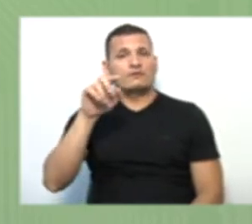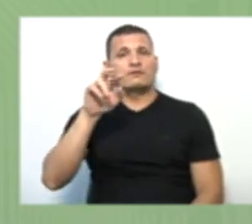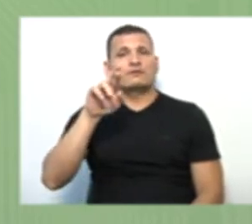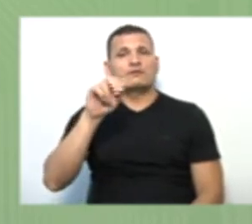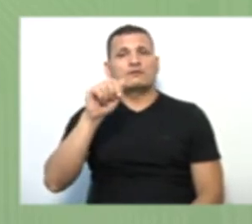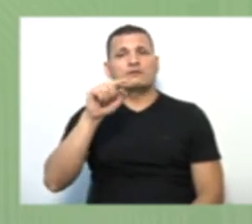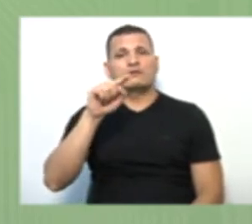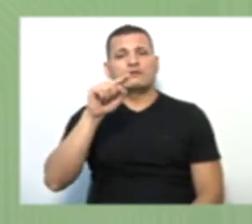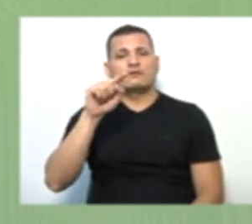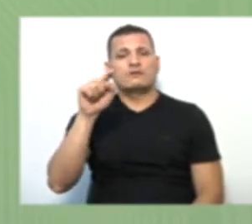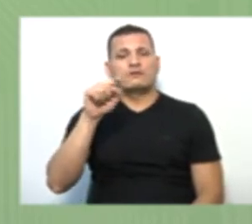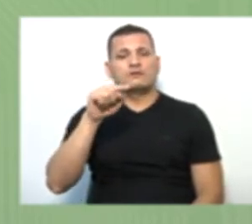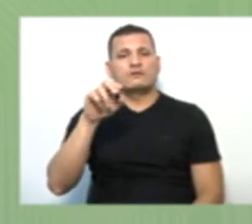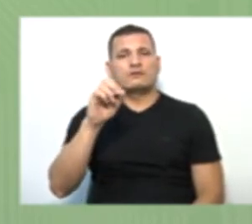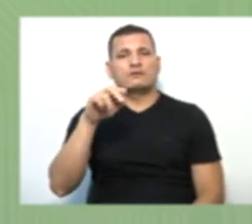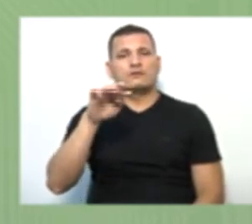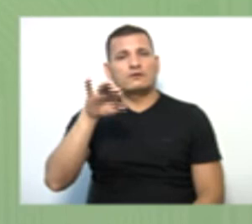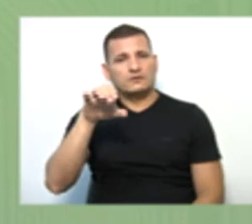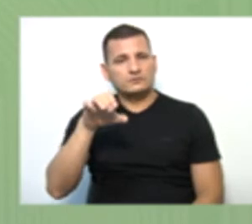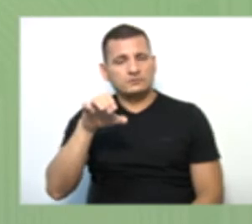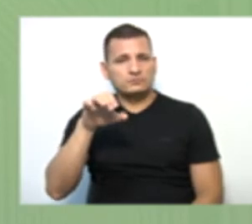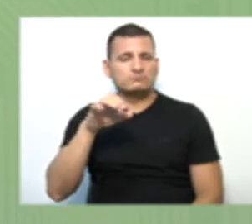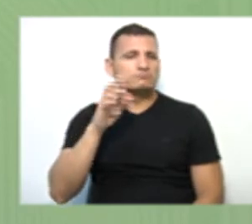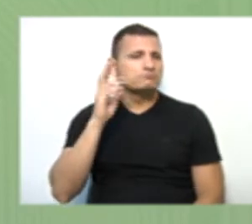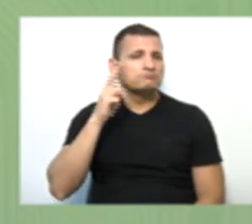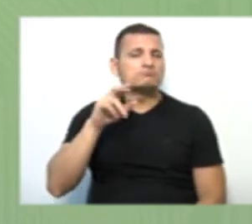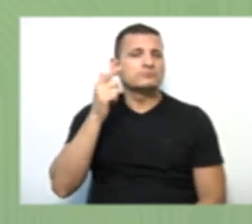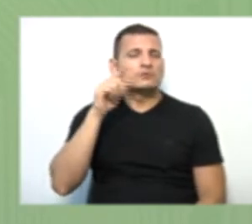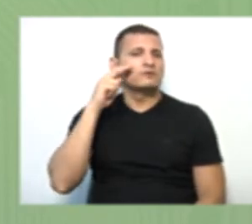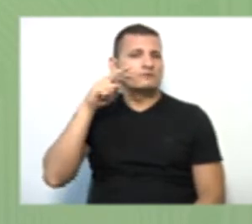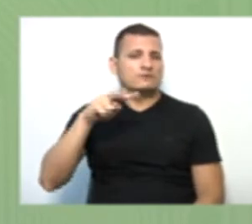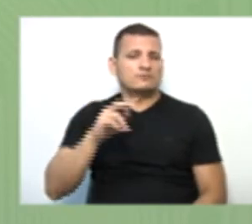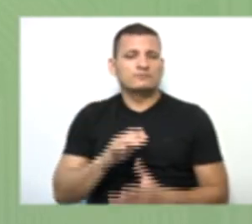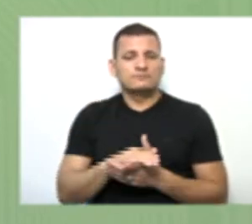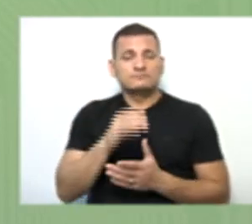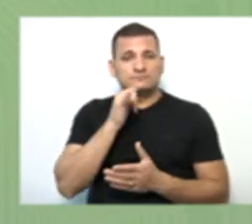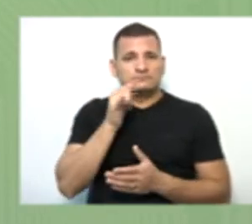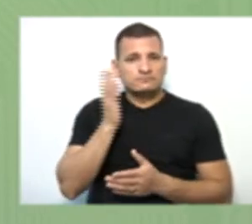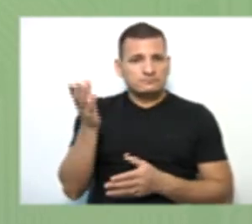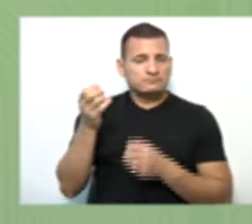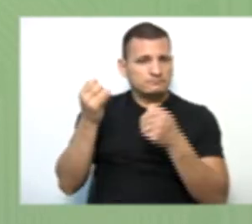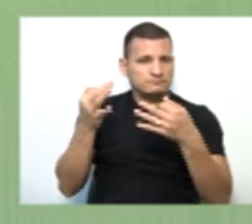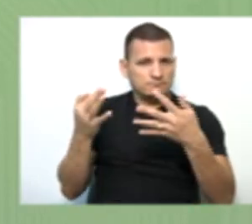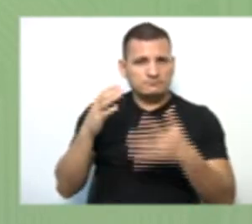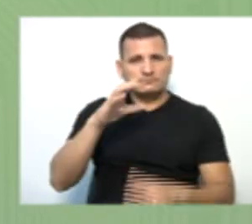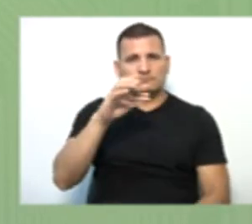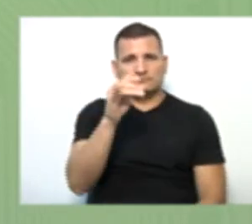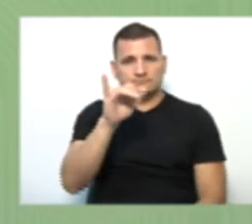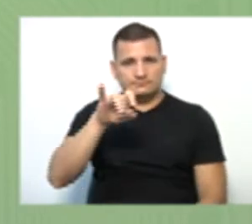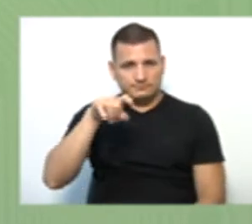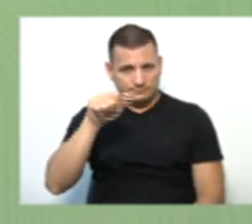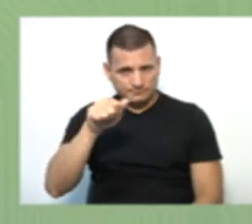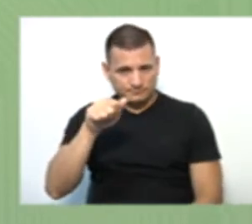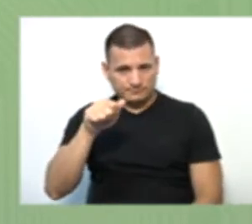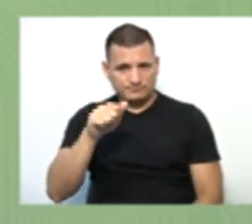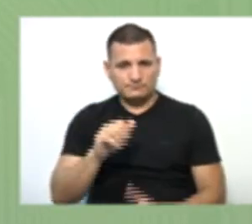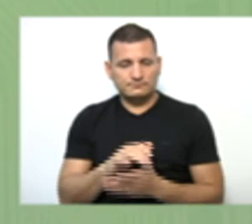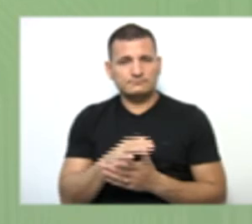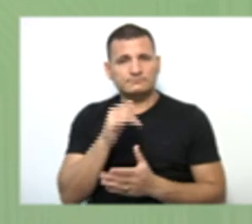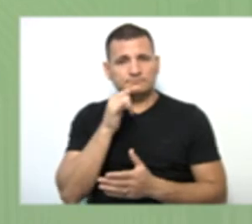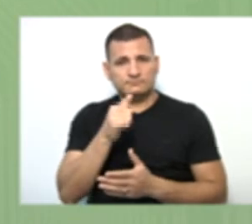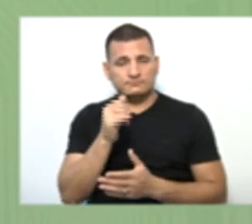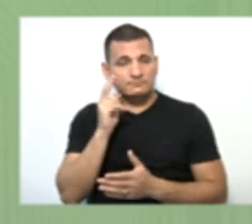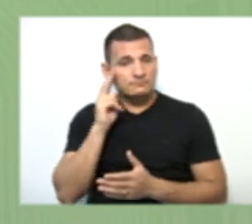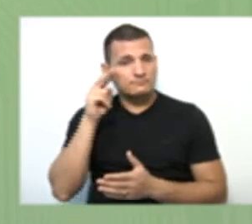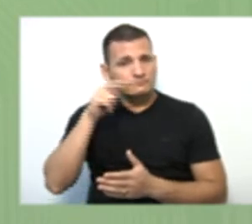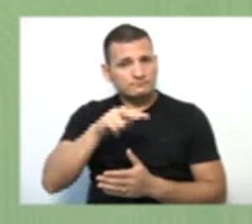período. Professor, traduz? Traduzo sim. Então vamos lá, conta caixa, como a senhora está mostrando aí nesse momento. Se a gente visse nos livros diários,